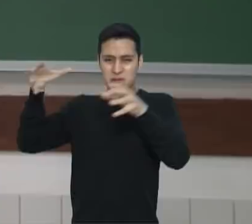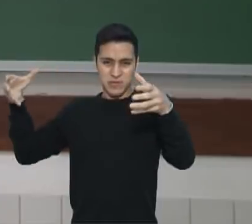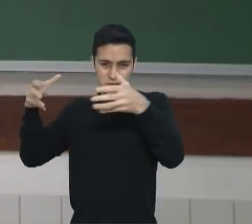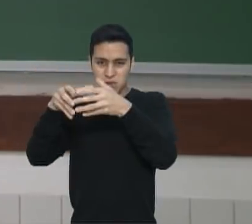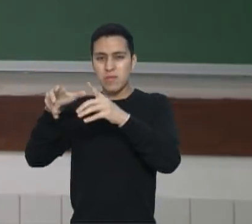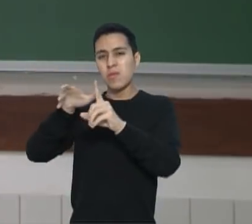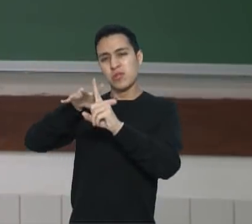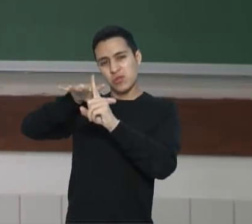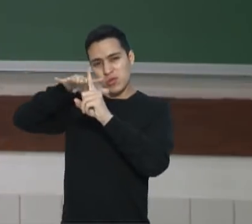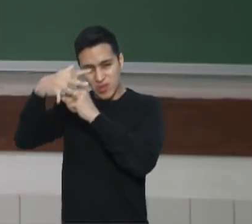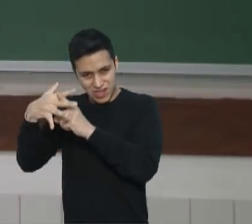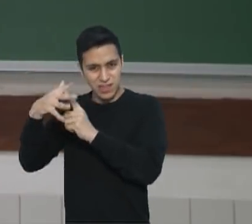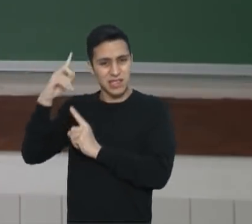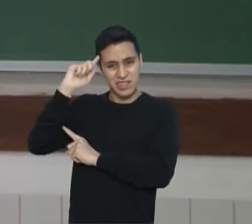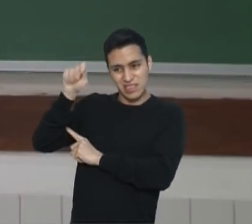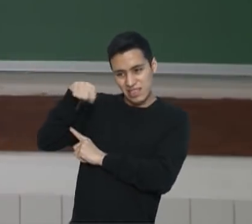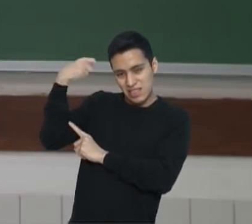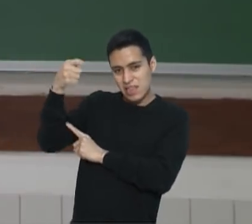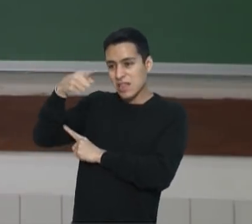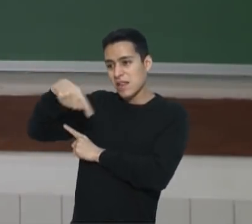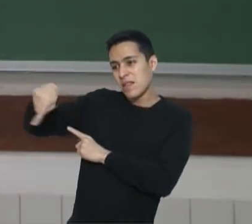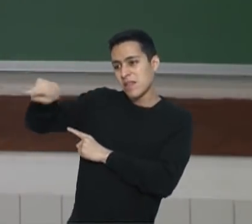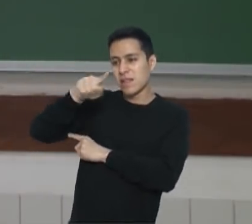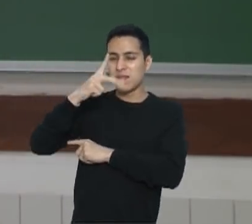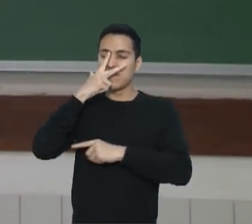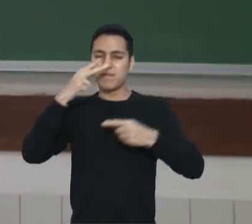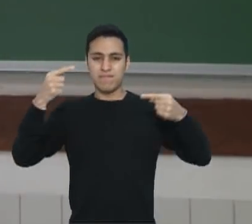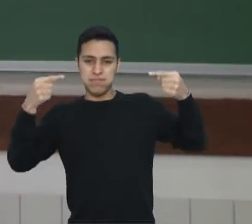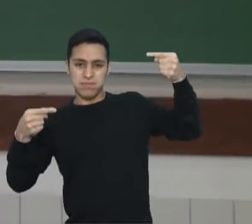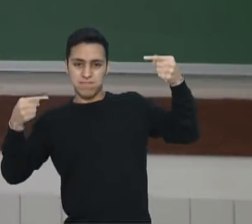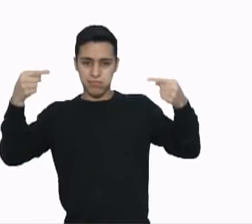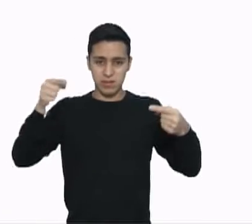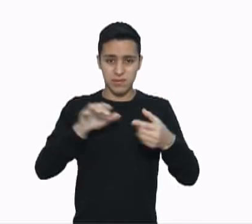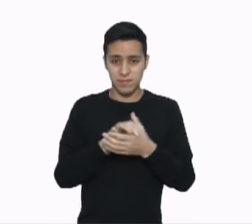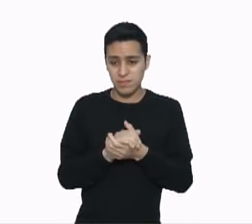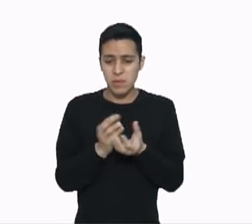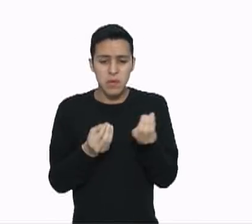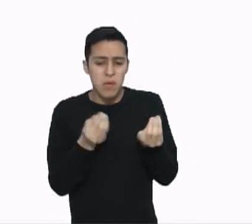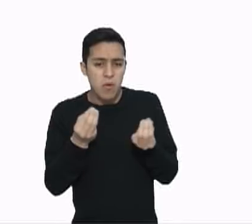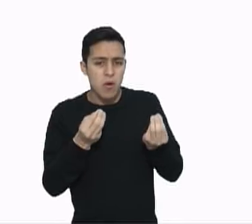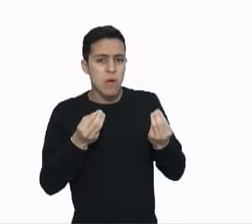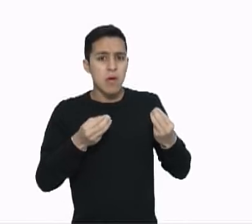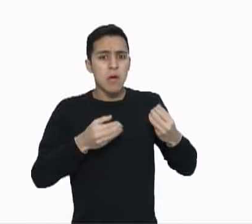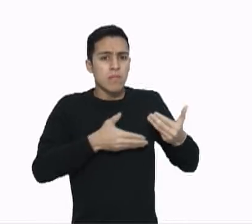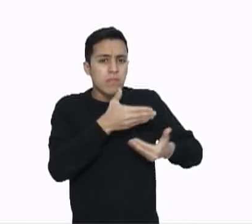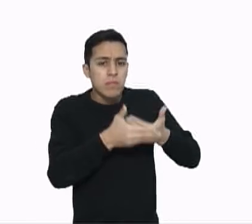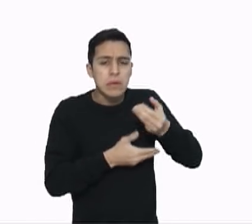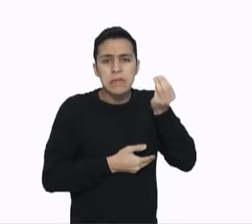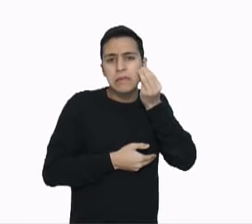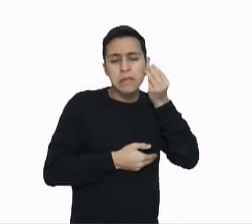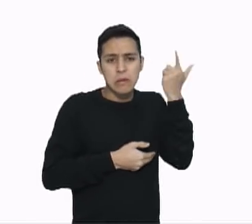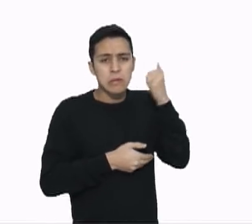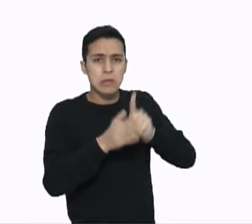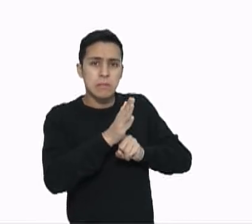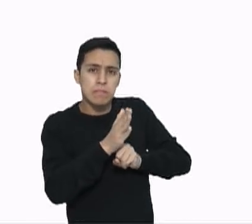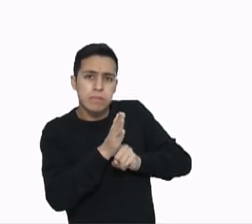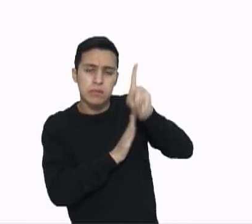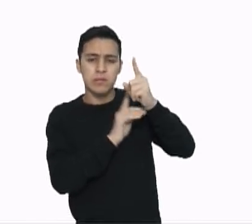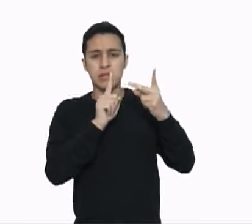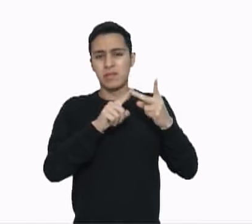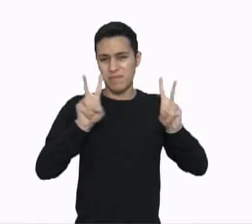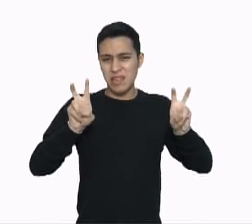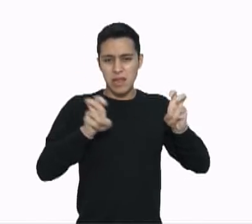socialista, aquela chamada ordem bipolar. A corrida espacial, armamentista, a divisão